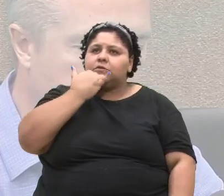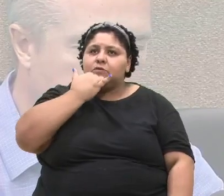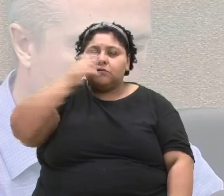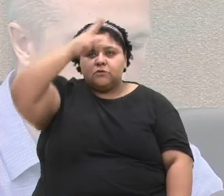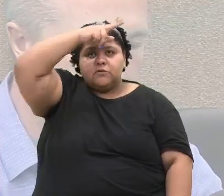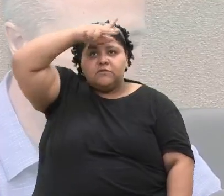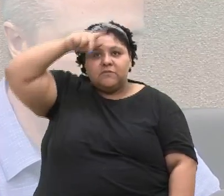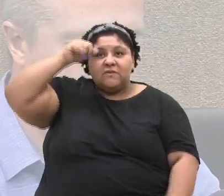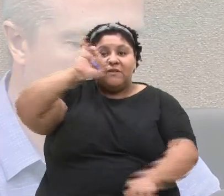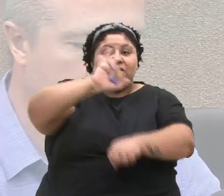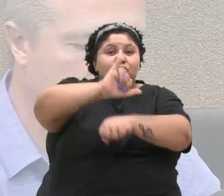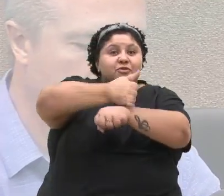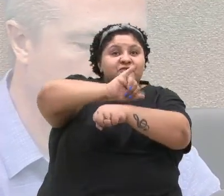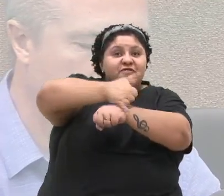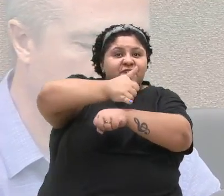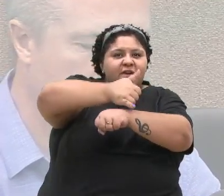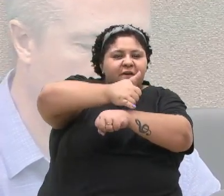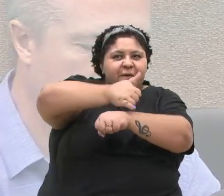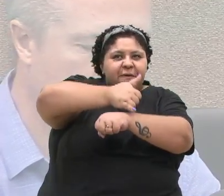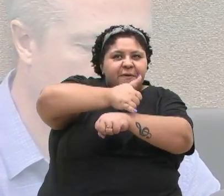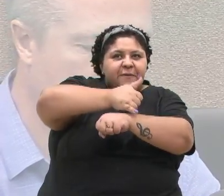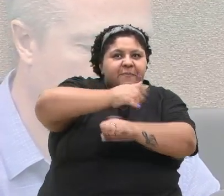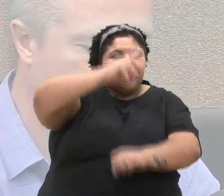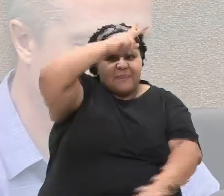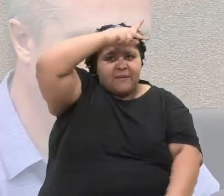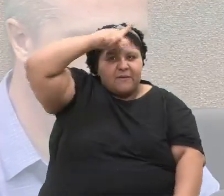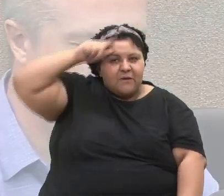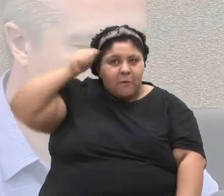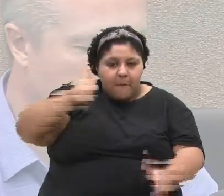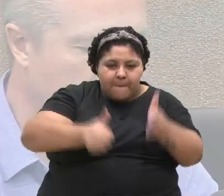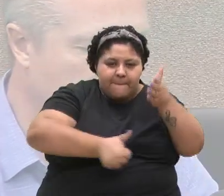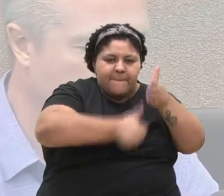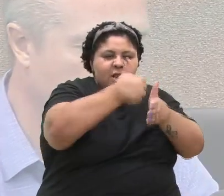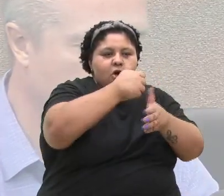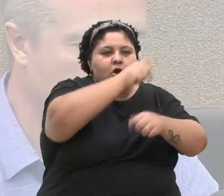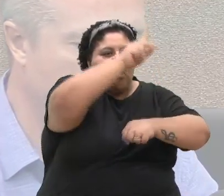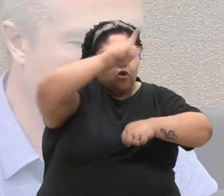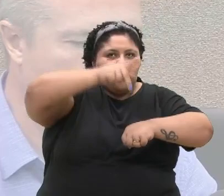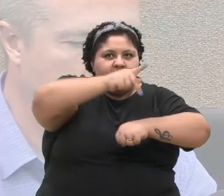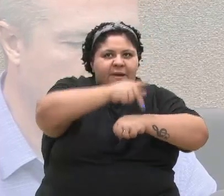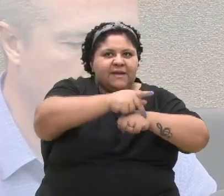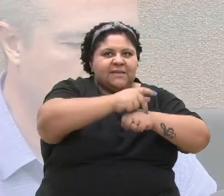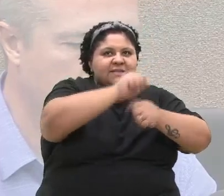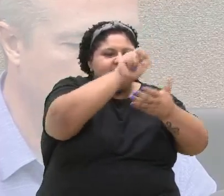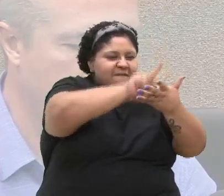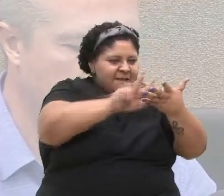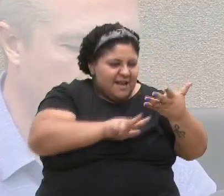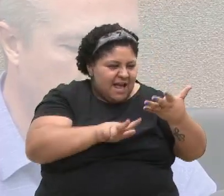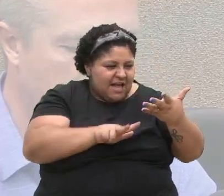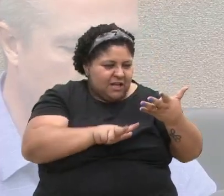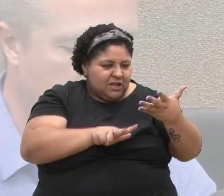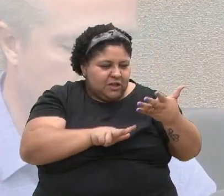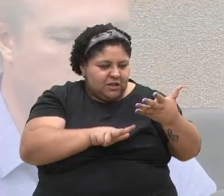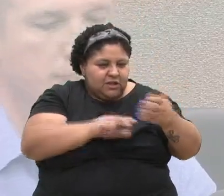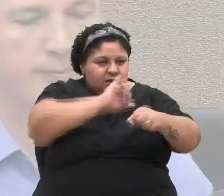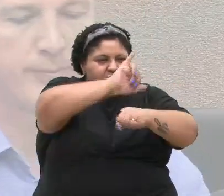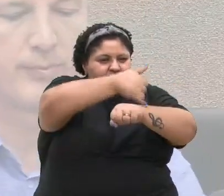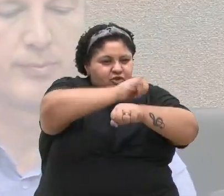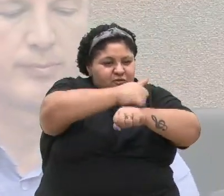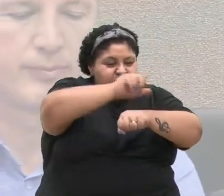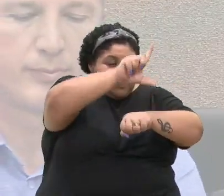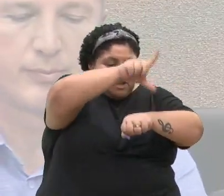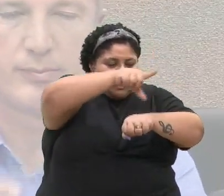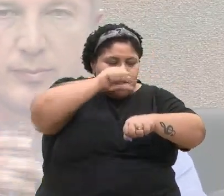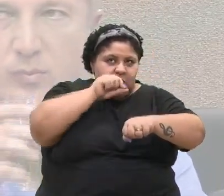prefeito de Joinville, é o prefeito mais bem avaliado do país hoje, e saber que Joinville foi escolhida